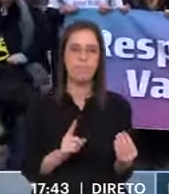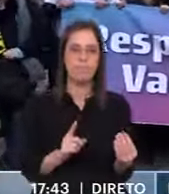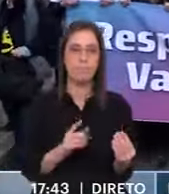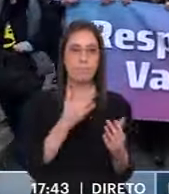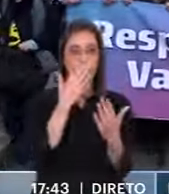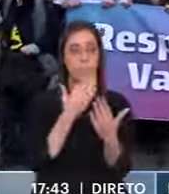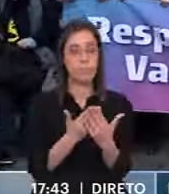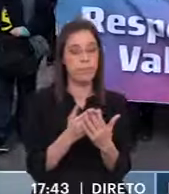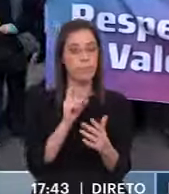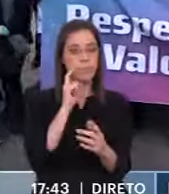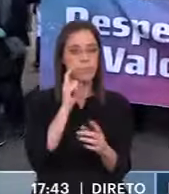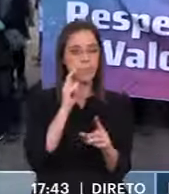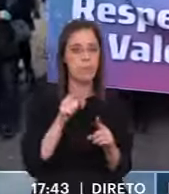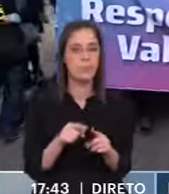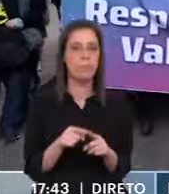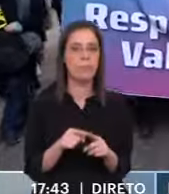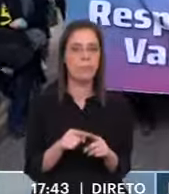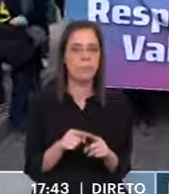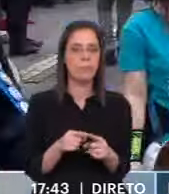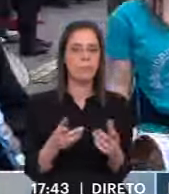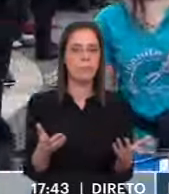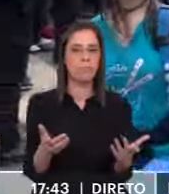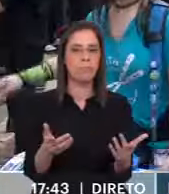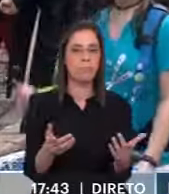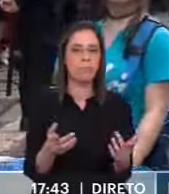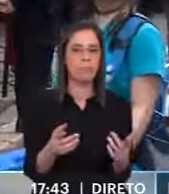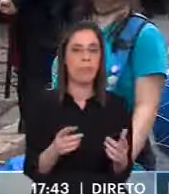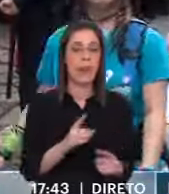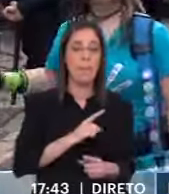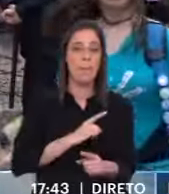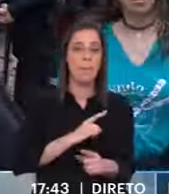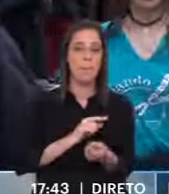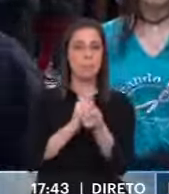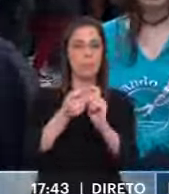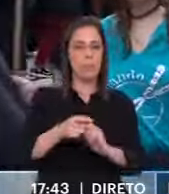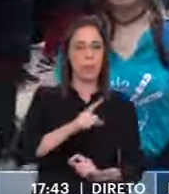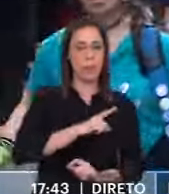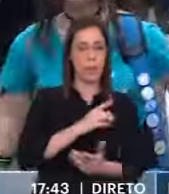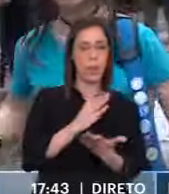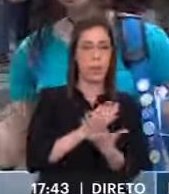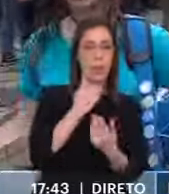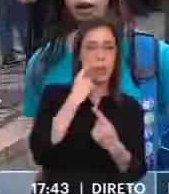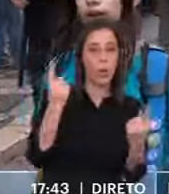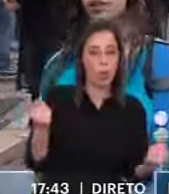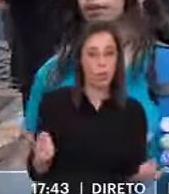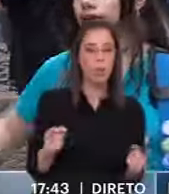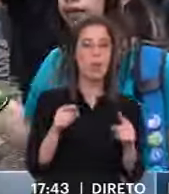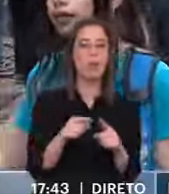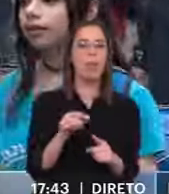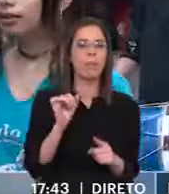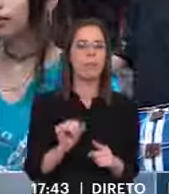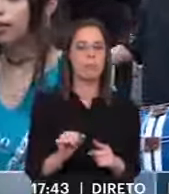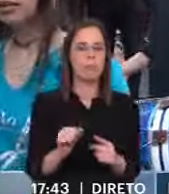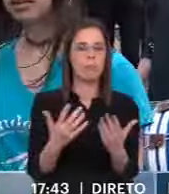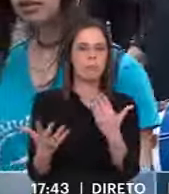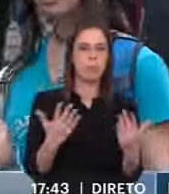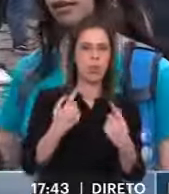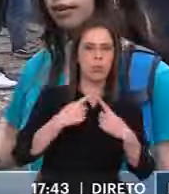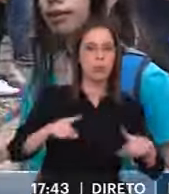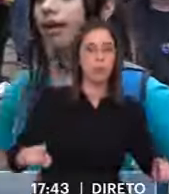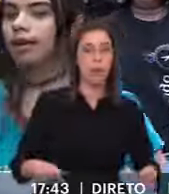perante defensores de linhas de privatização da escola pública, contrariando até